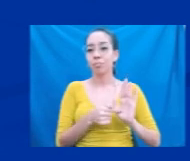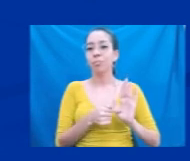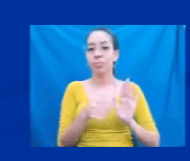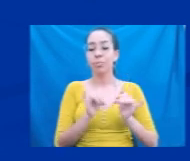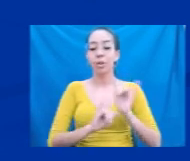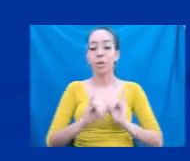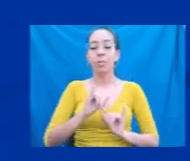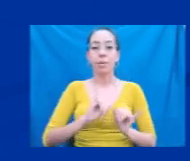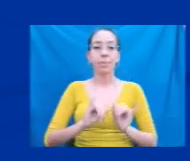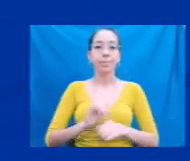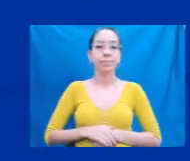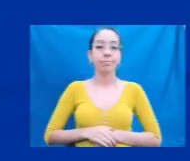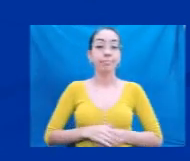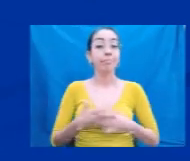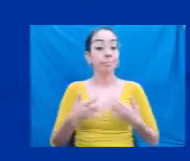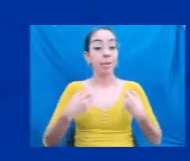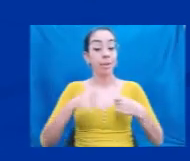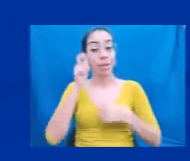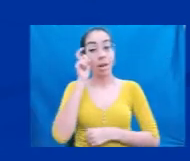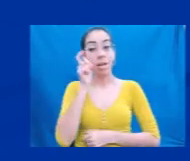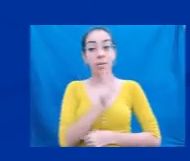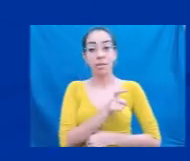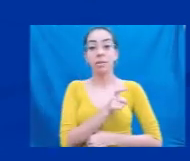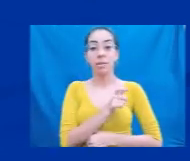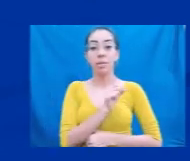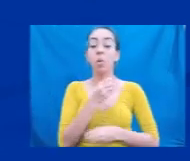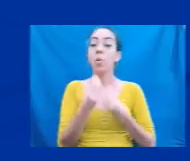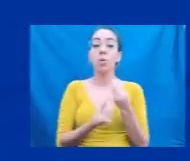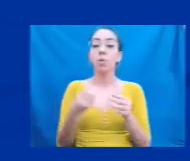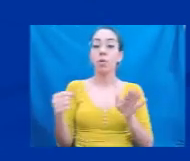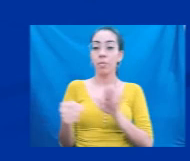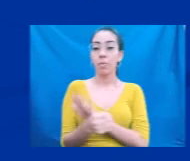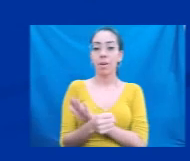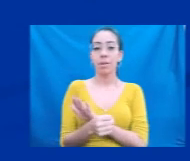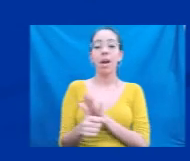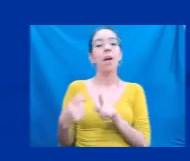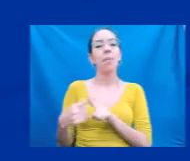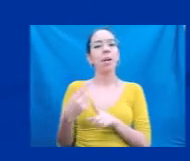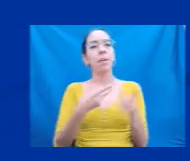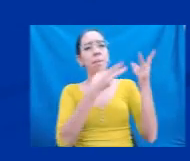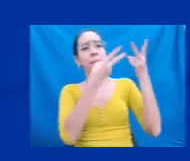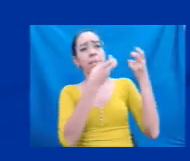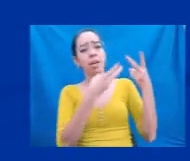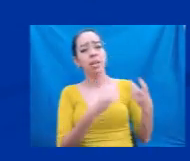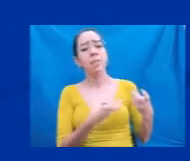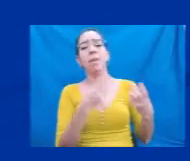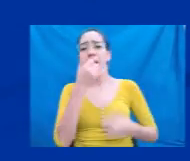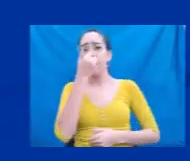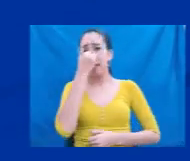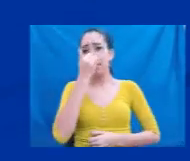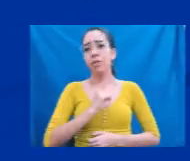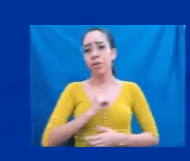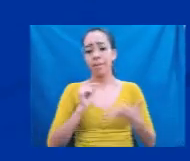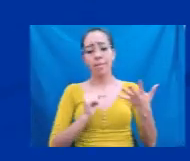produto. Né? Então, realmente, se tem que ter uma atenção muito grande no armazenamento. Vocês vejam quantos acidentes aí